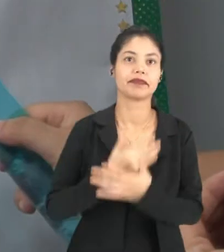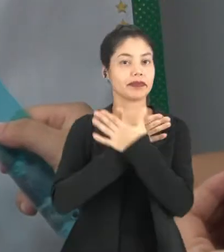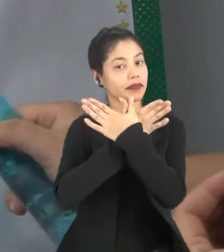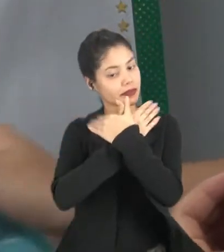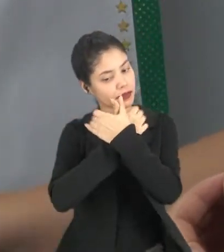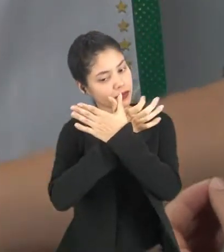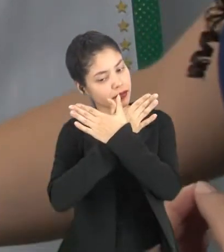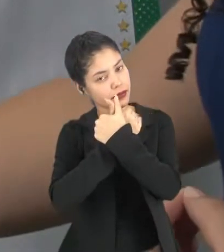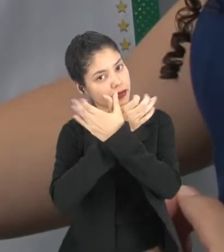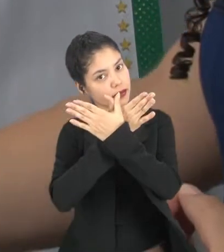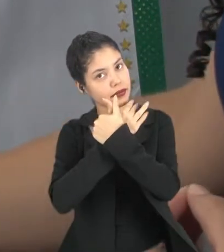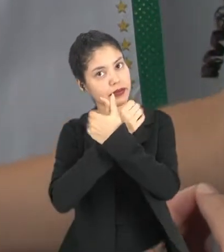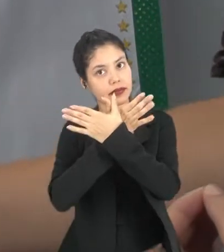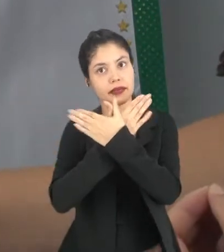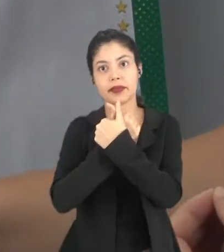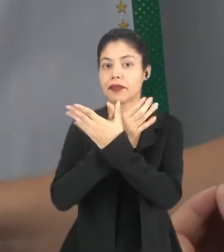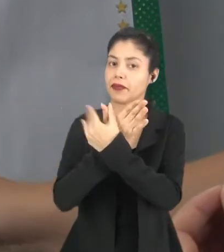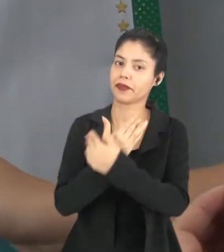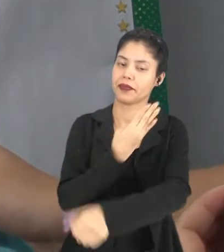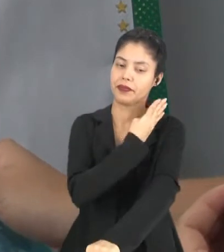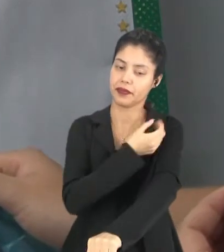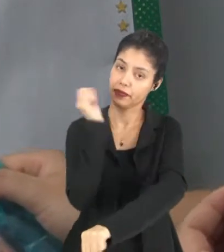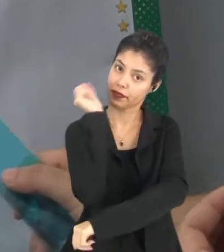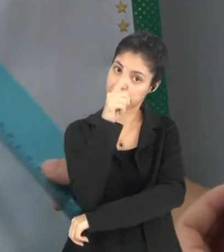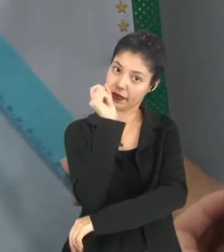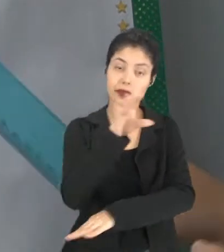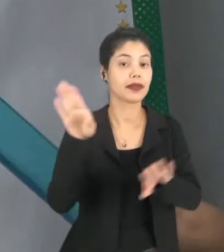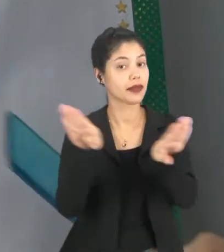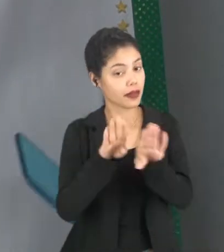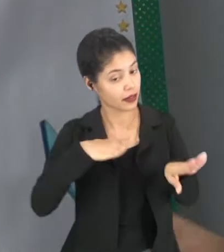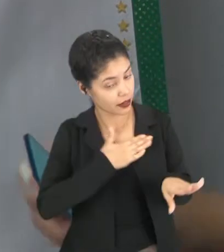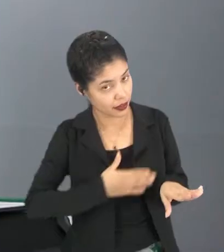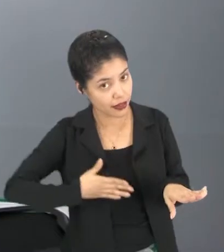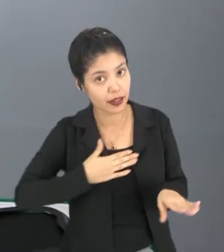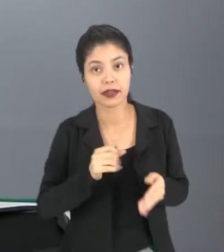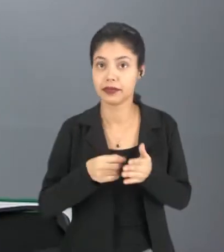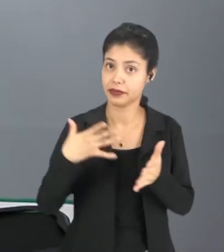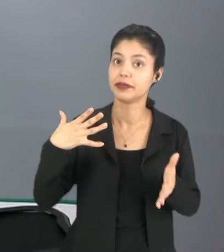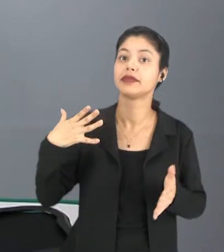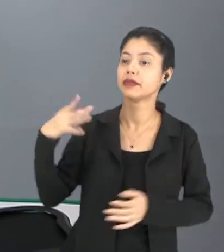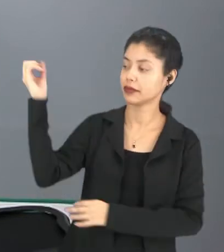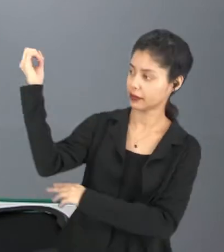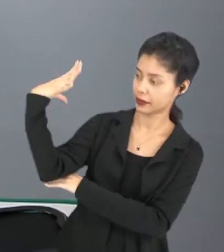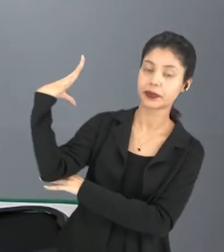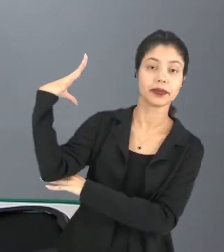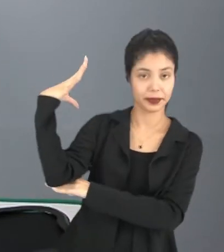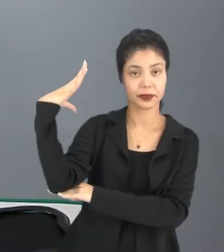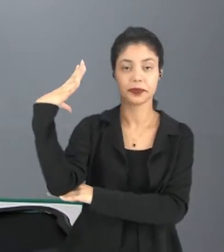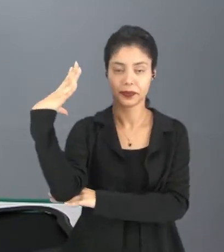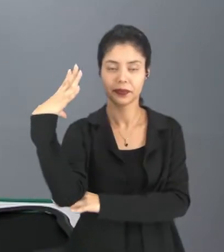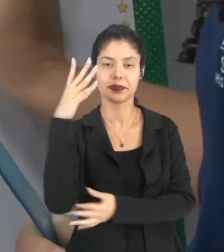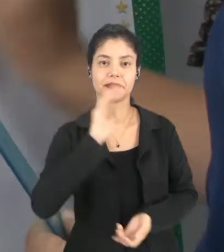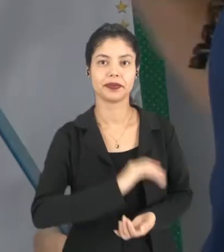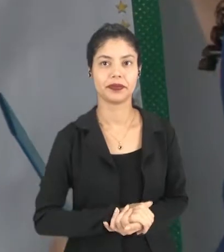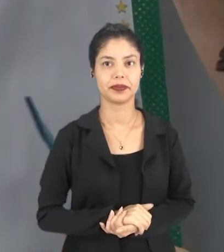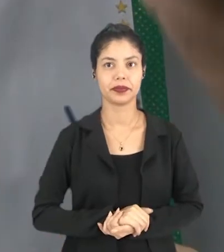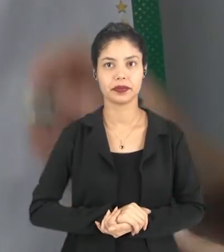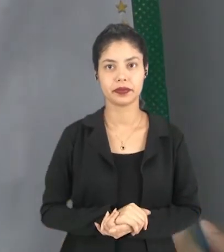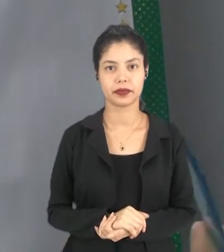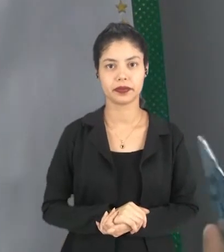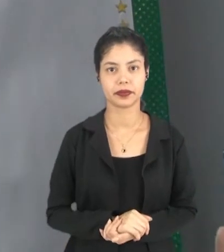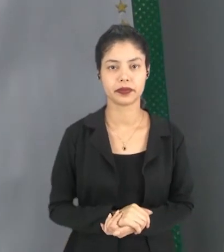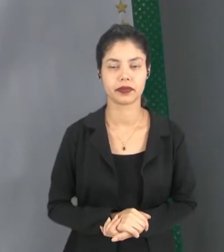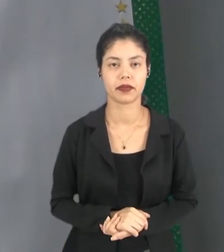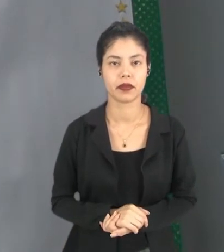borboletas azuis gostam muito de luz. Elas gostam de